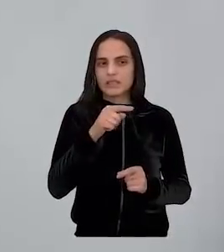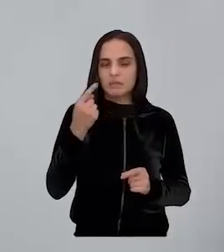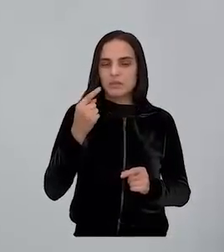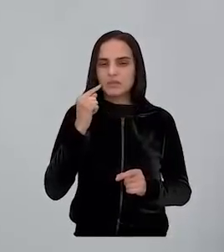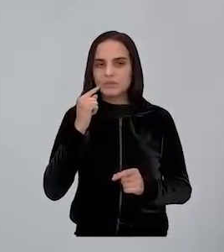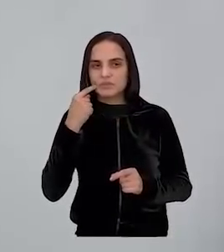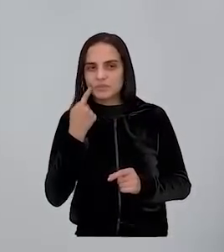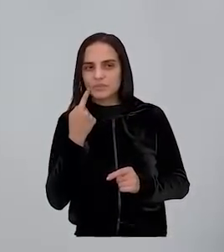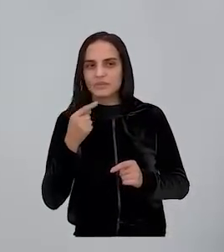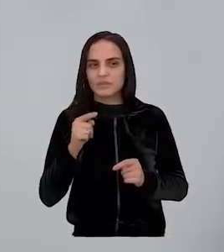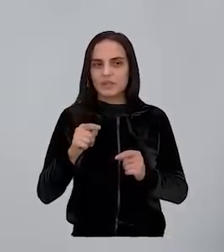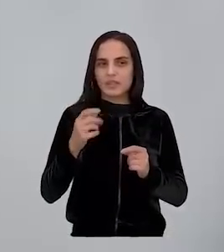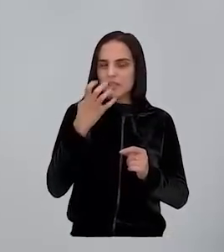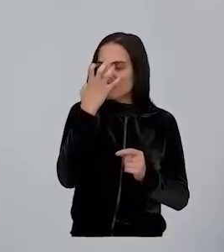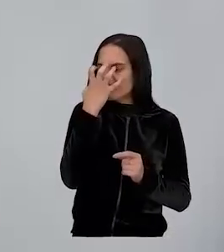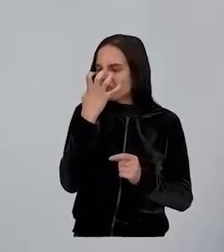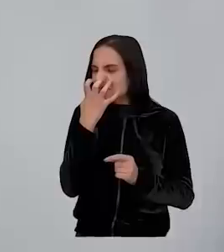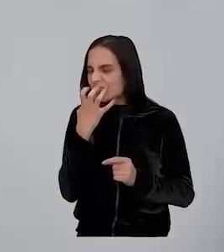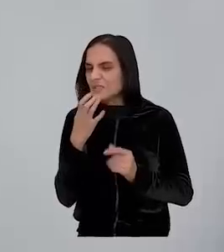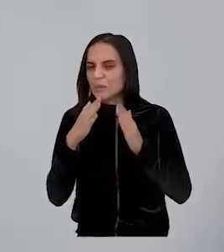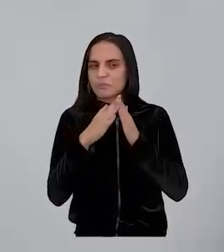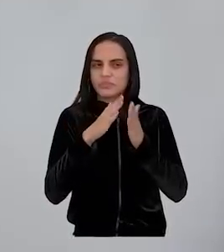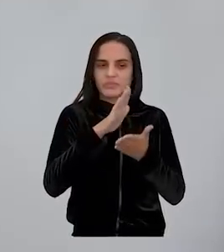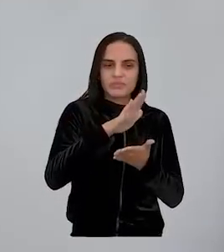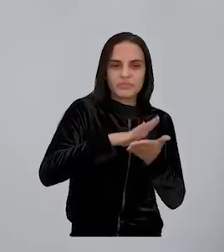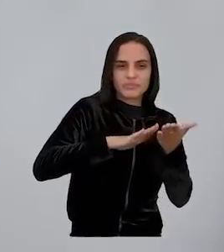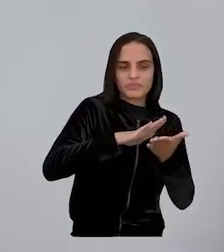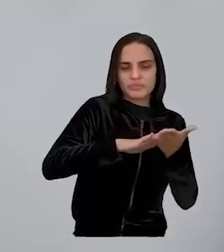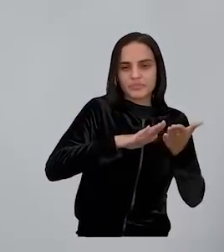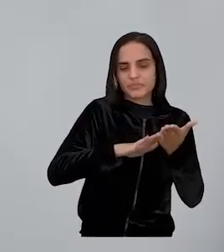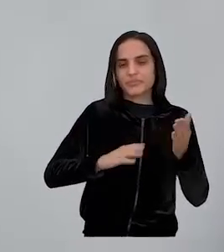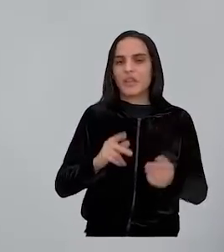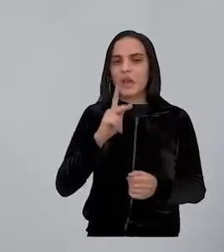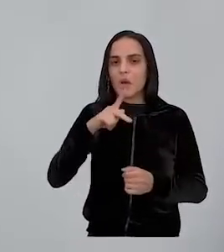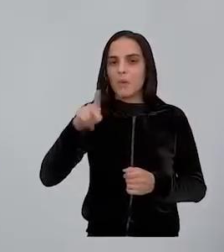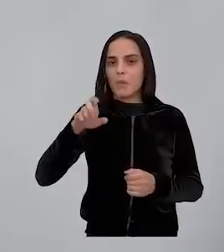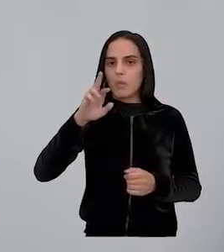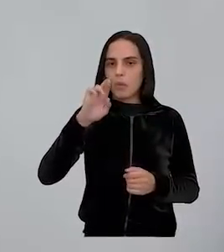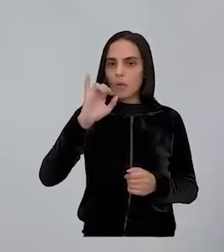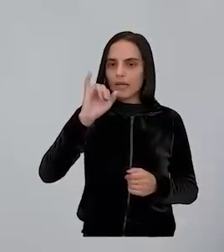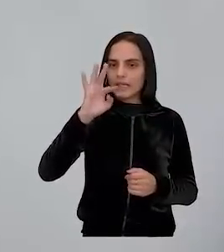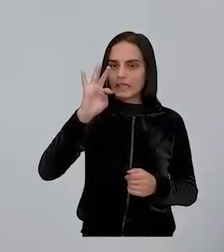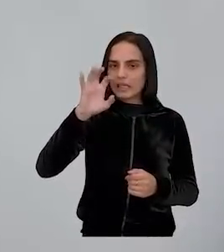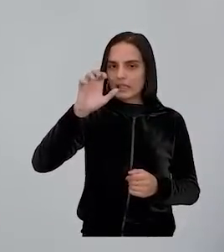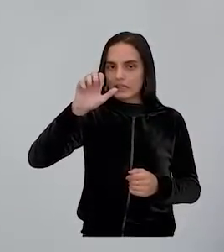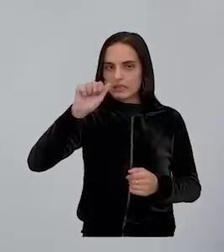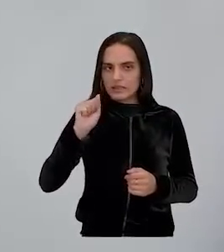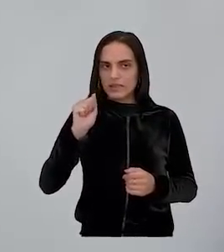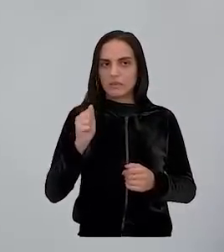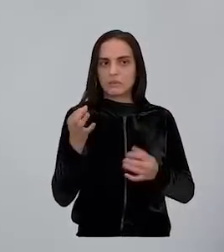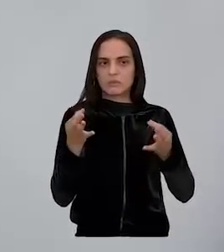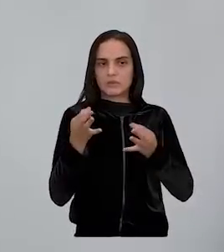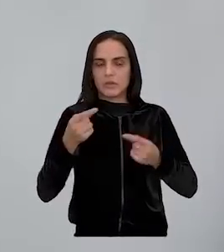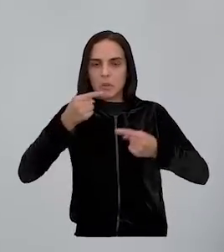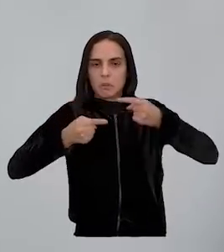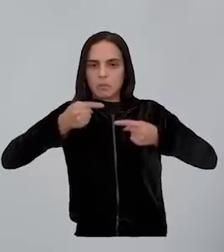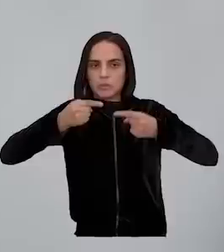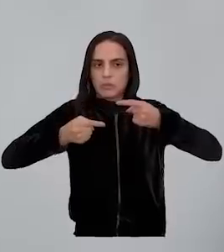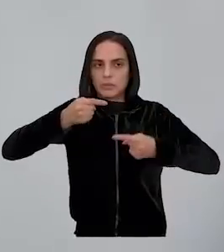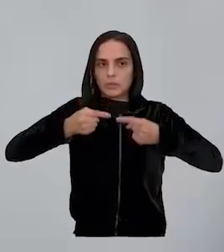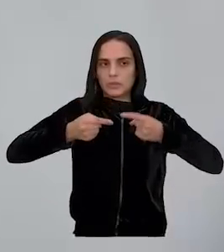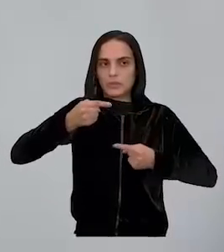de saírem de casa. Né? A Pro Rita colocou parabéns pela escolha do tema polêmico para